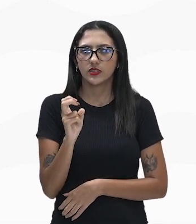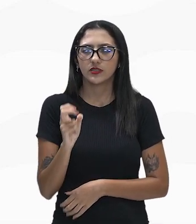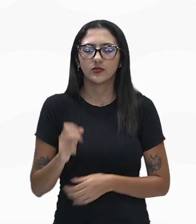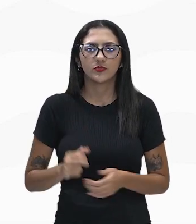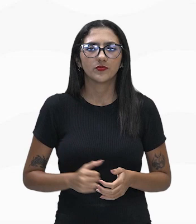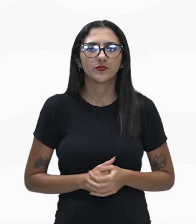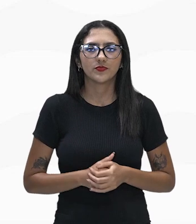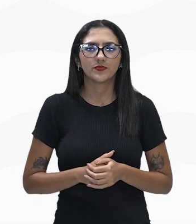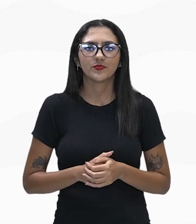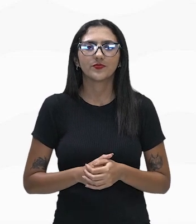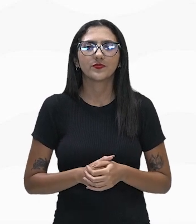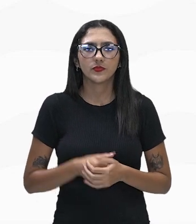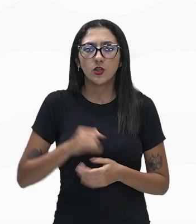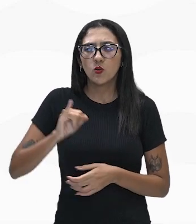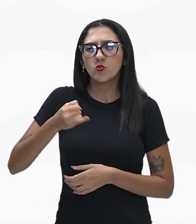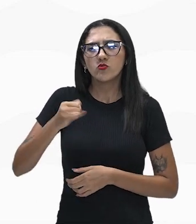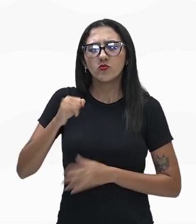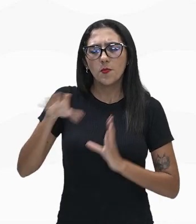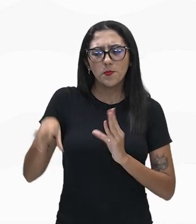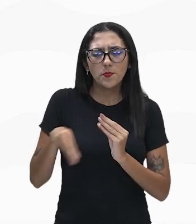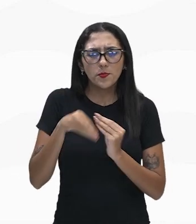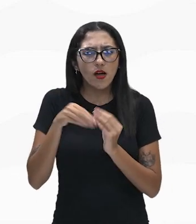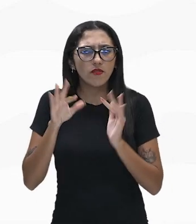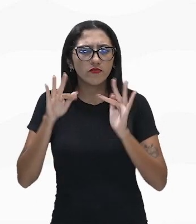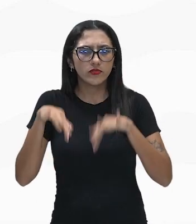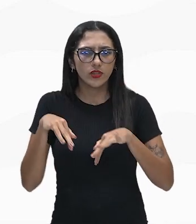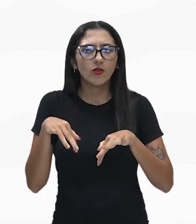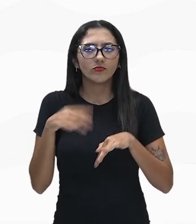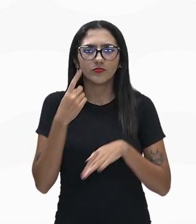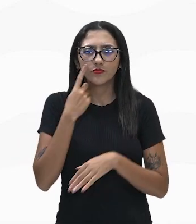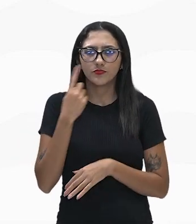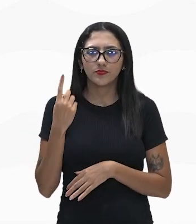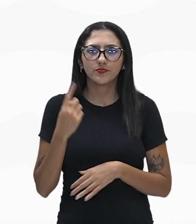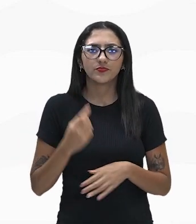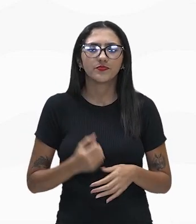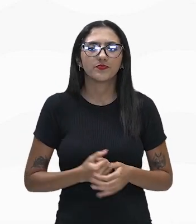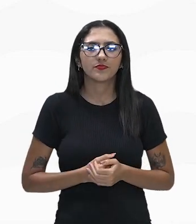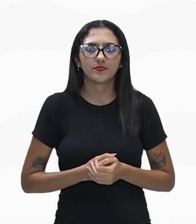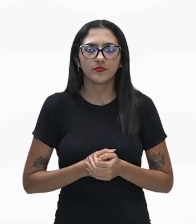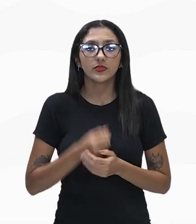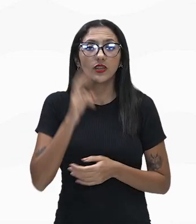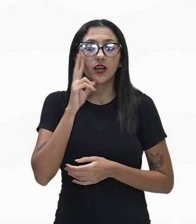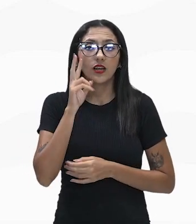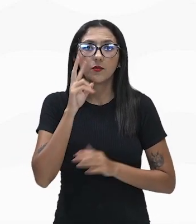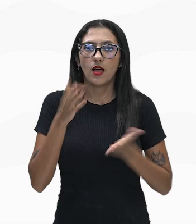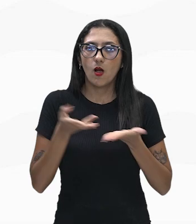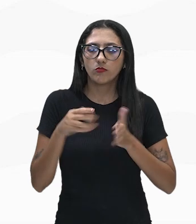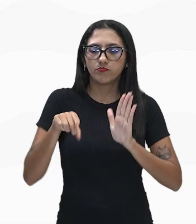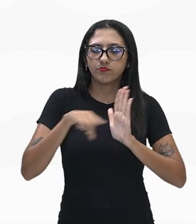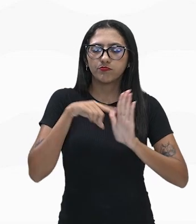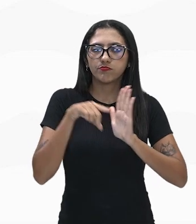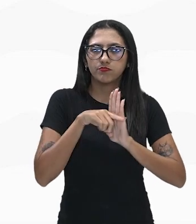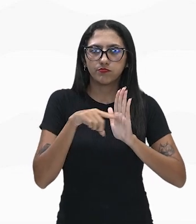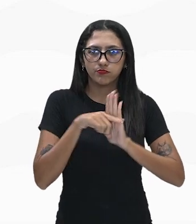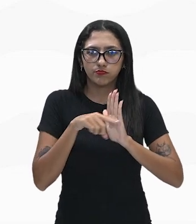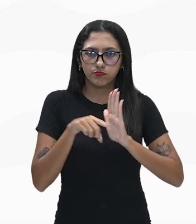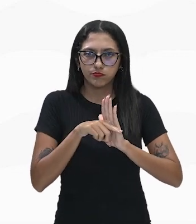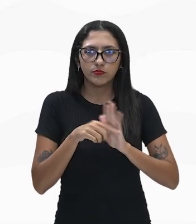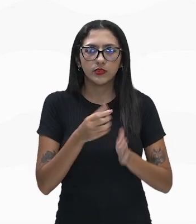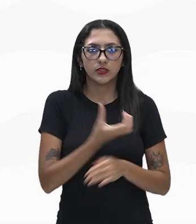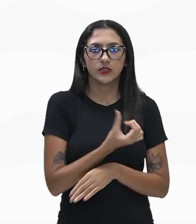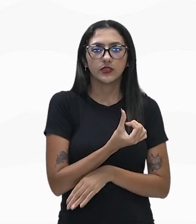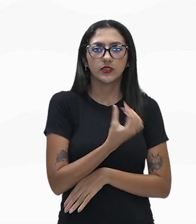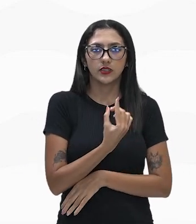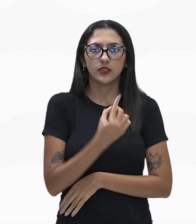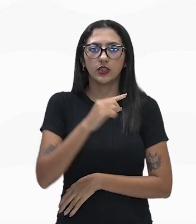61.888,15. Os juros gerados serão de... Então, vamos subtrair ali os R$